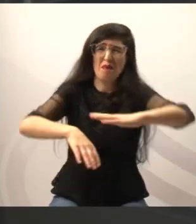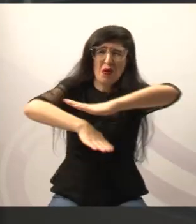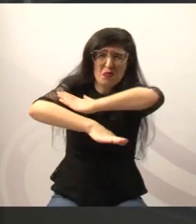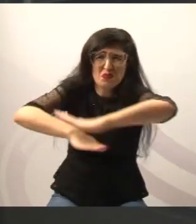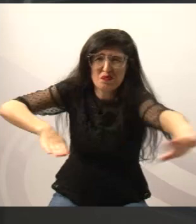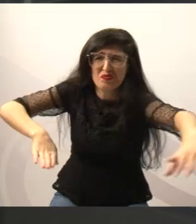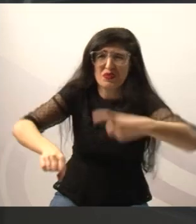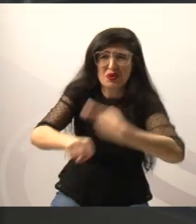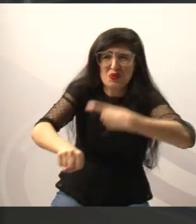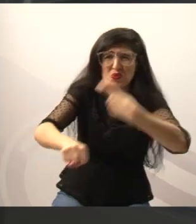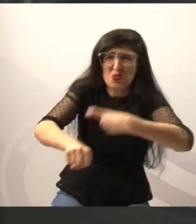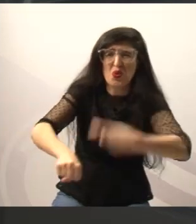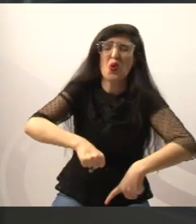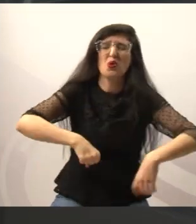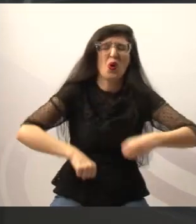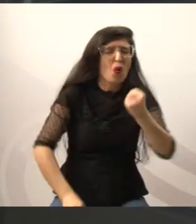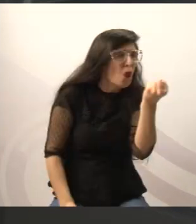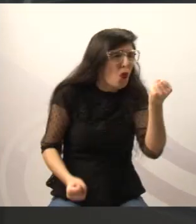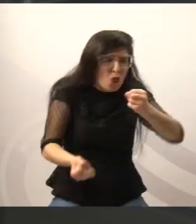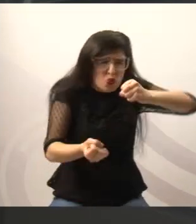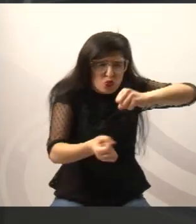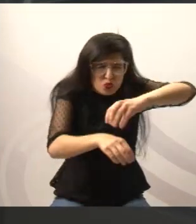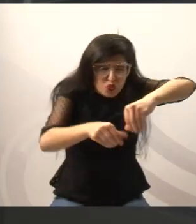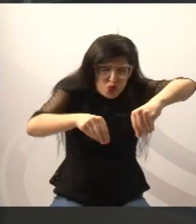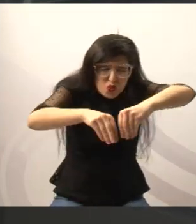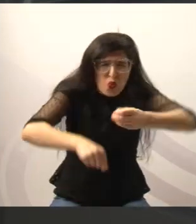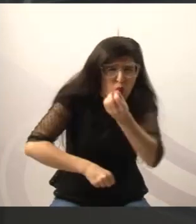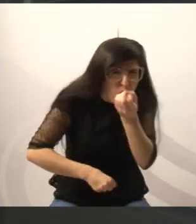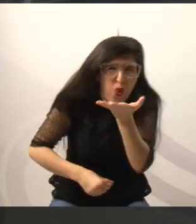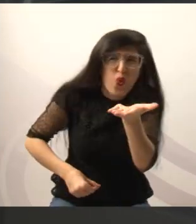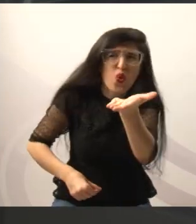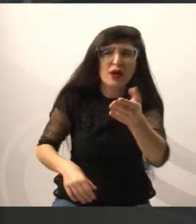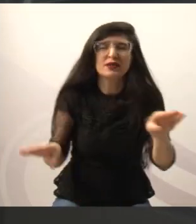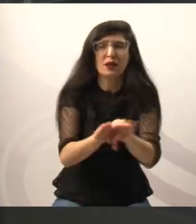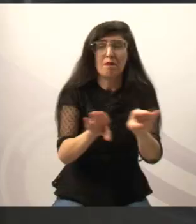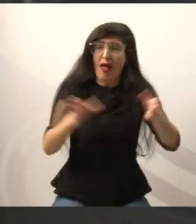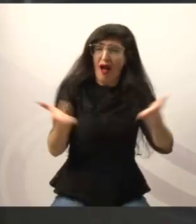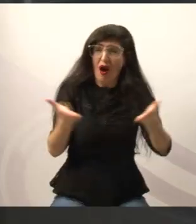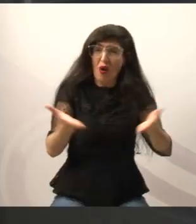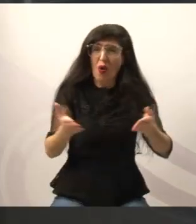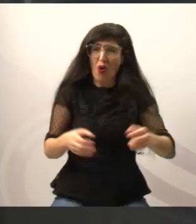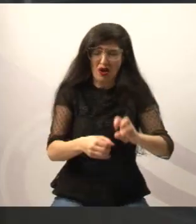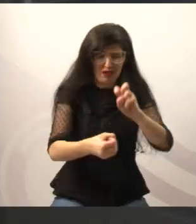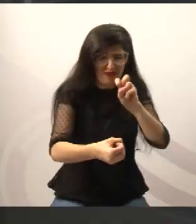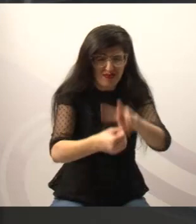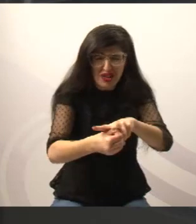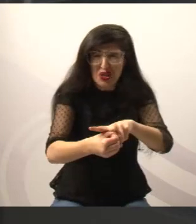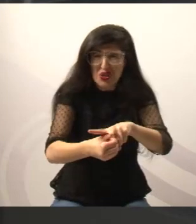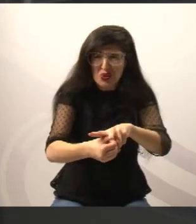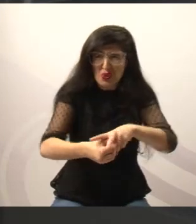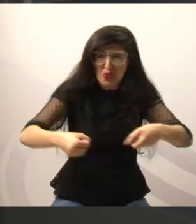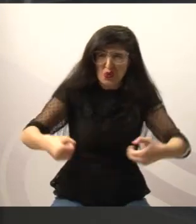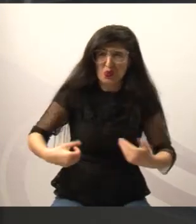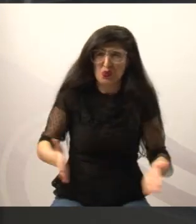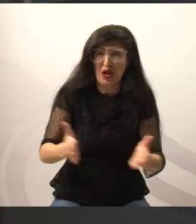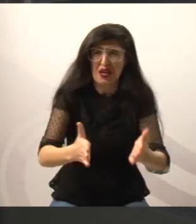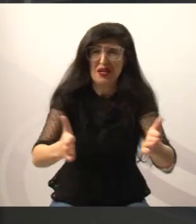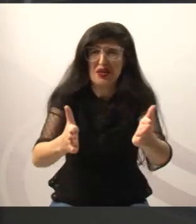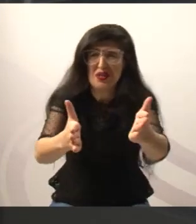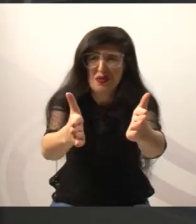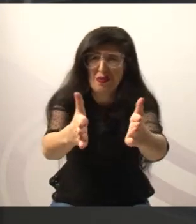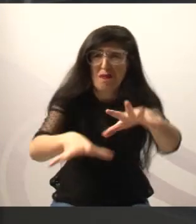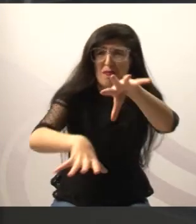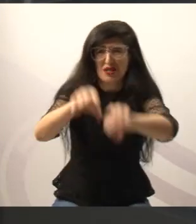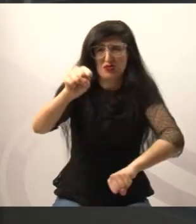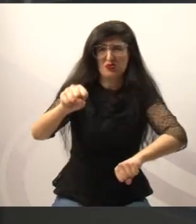pessoal reclama de pó, e agora o pessoal reclama dessa contaminação com relação ao que foi exposto aqui.